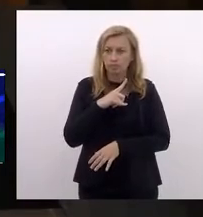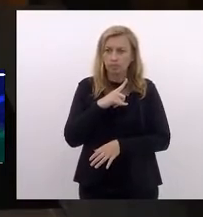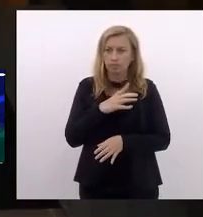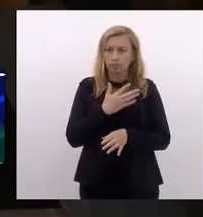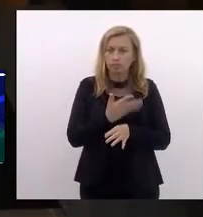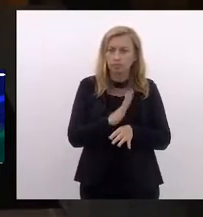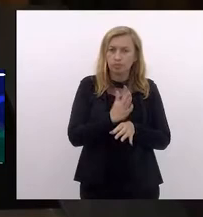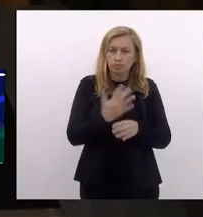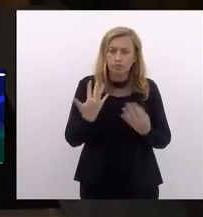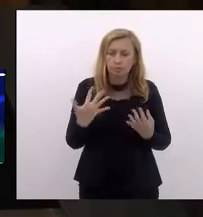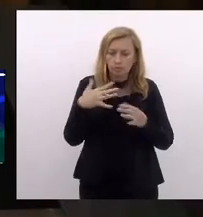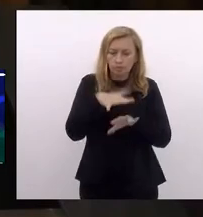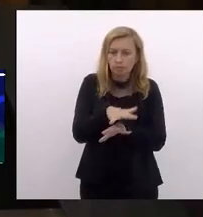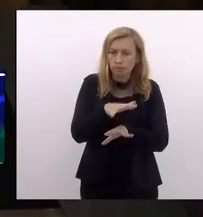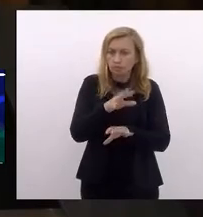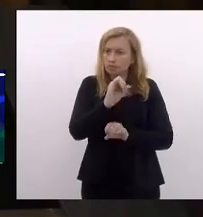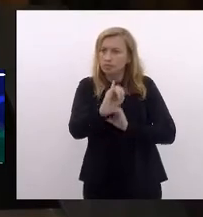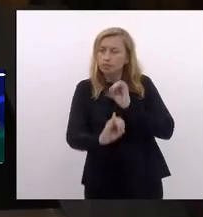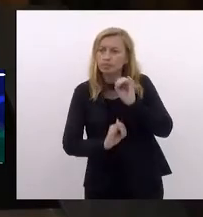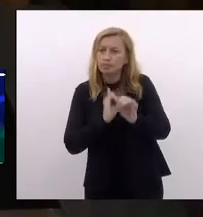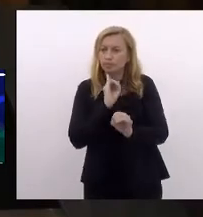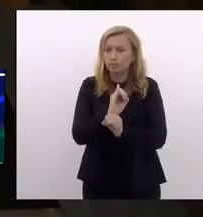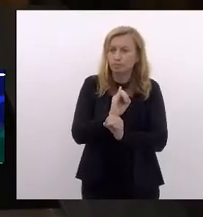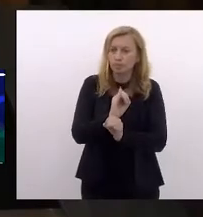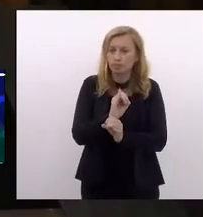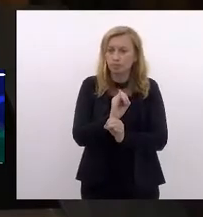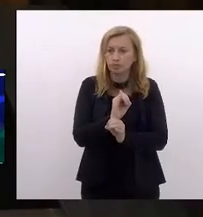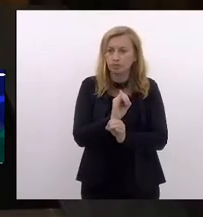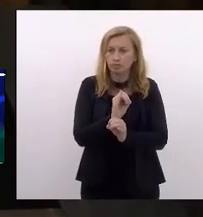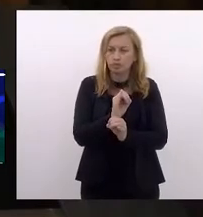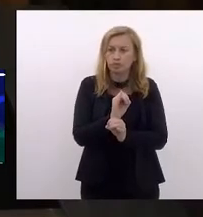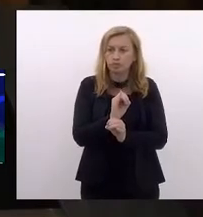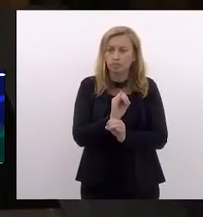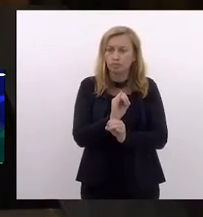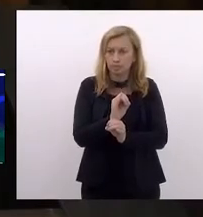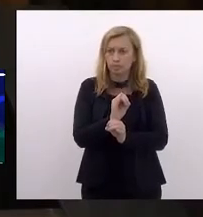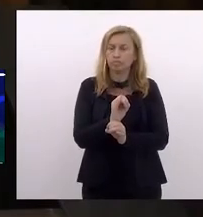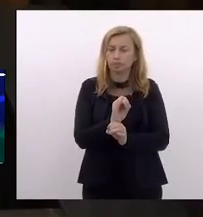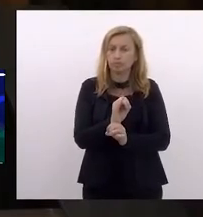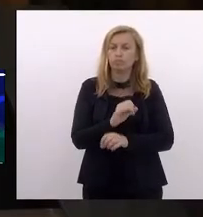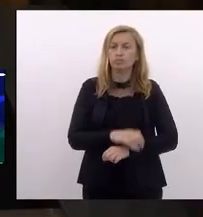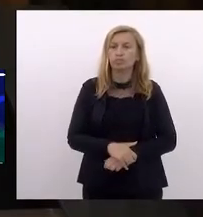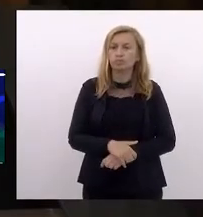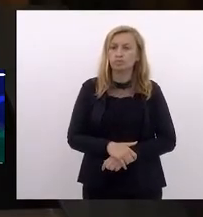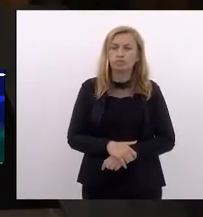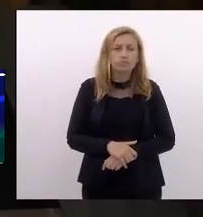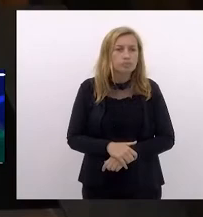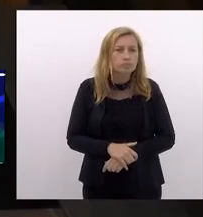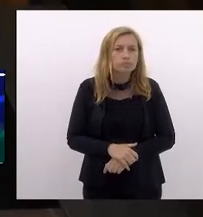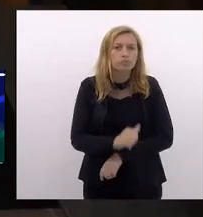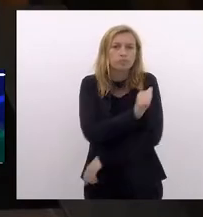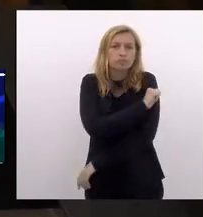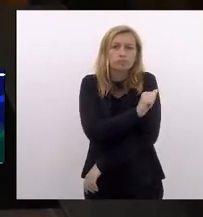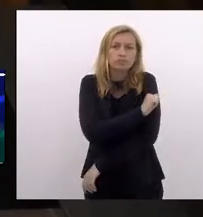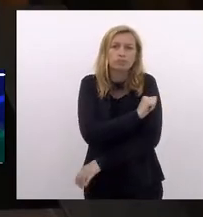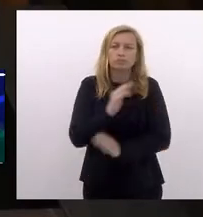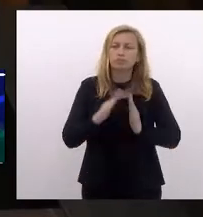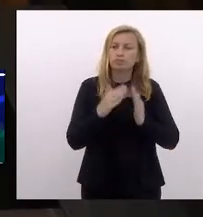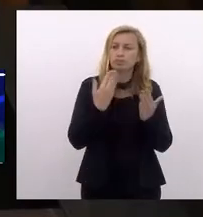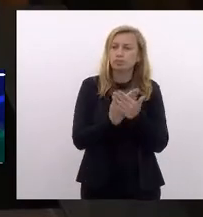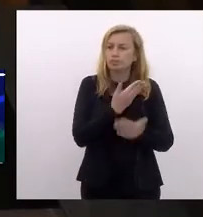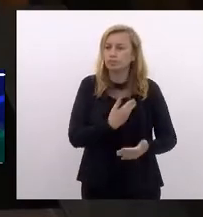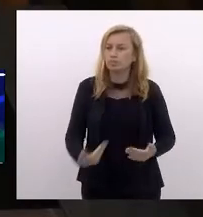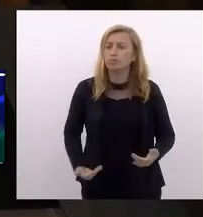praticaram uma inclusão digital e reduzir o fosso que os alunos das escolas